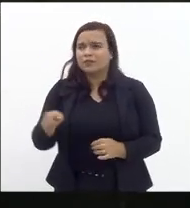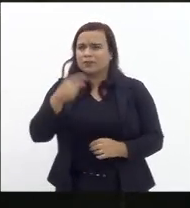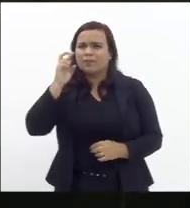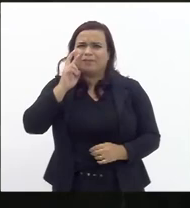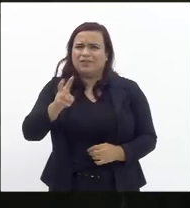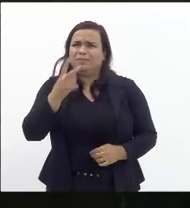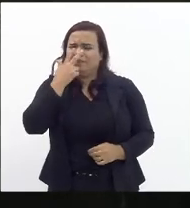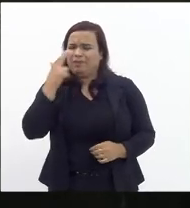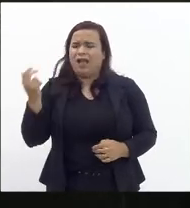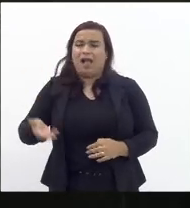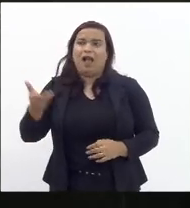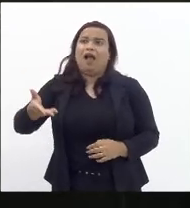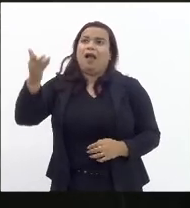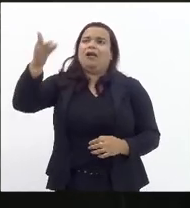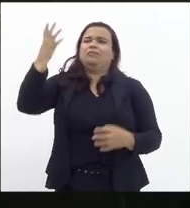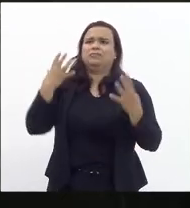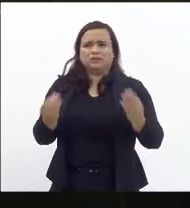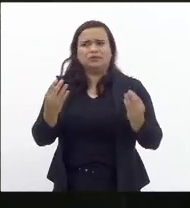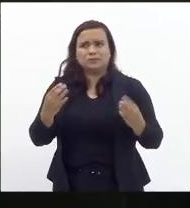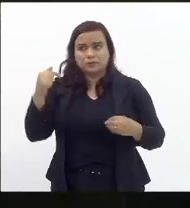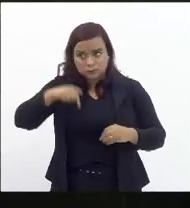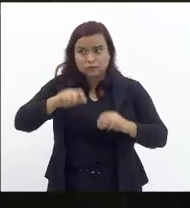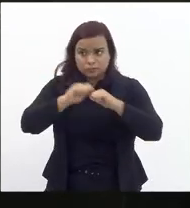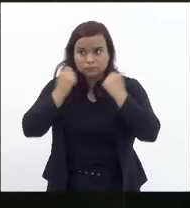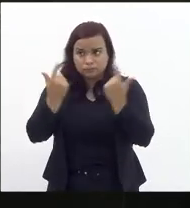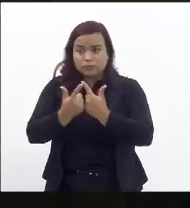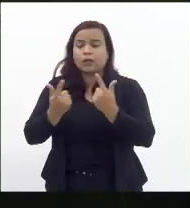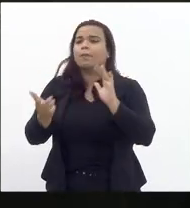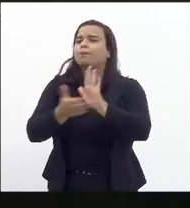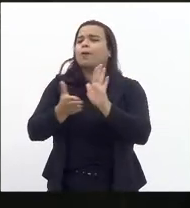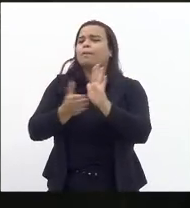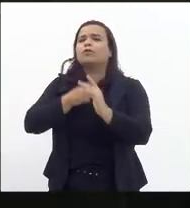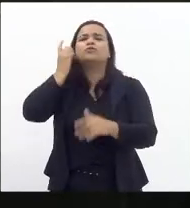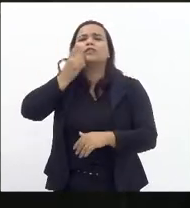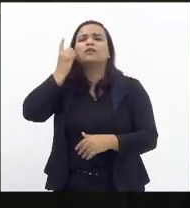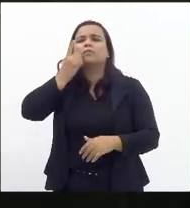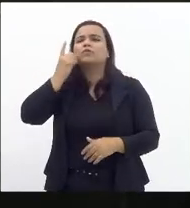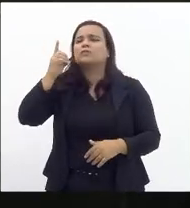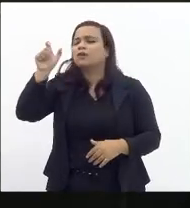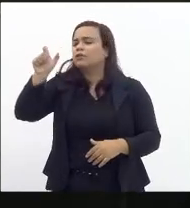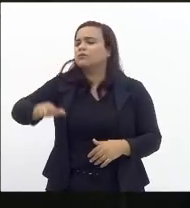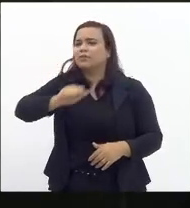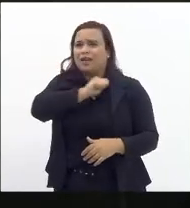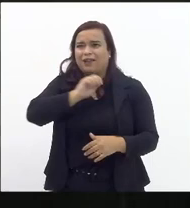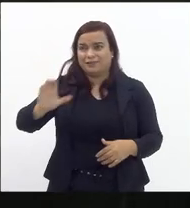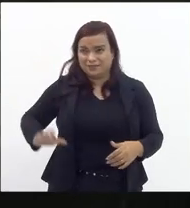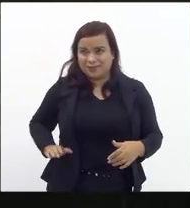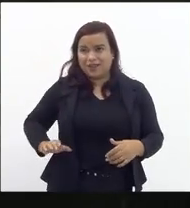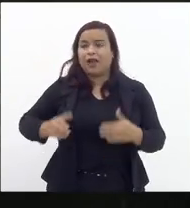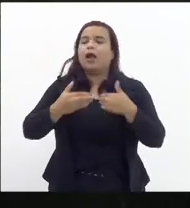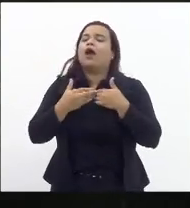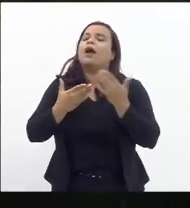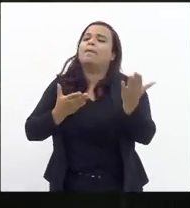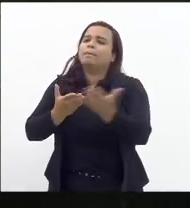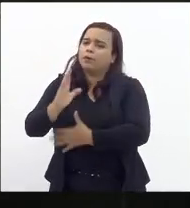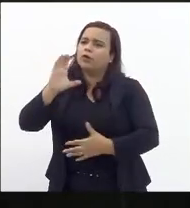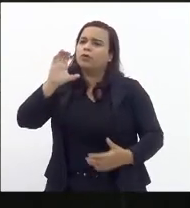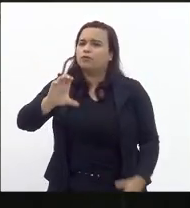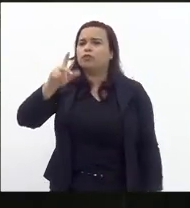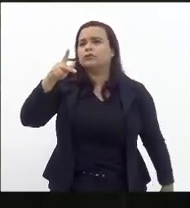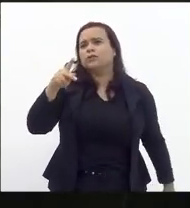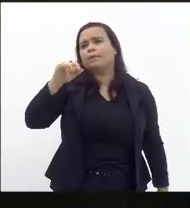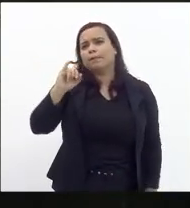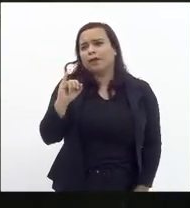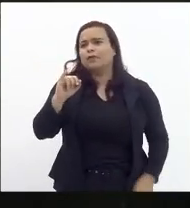essa casa, por proposta do deputado André Siciliano, aprovou uma CPI, né,